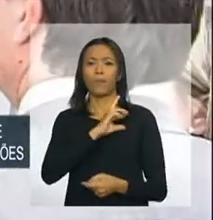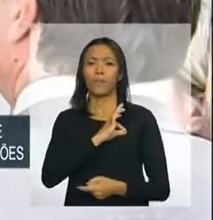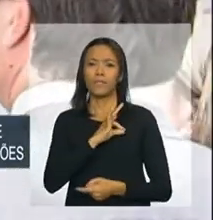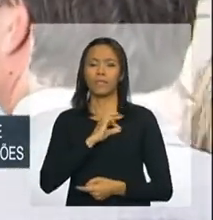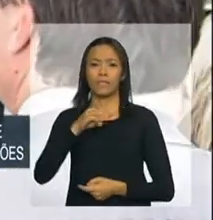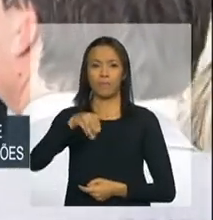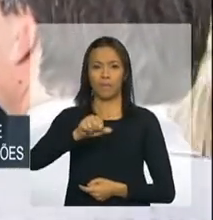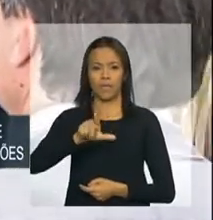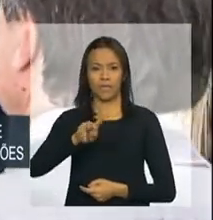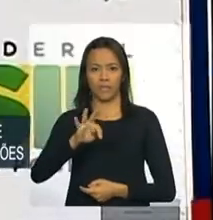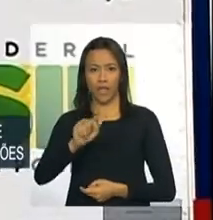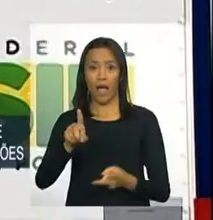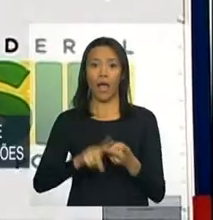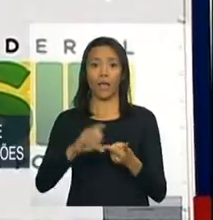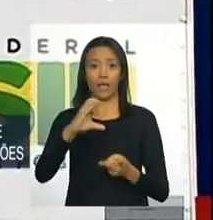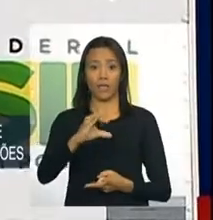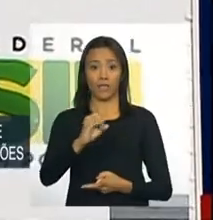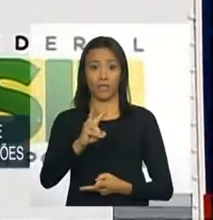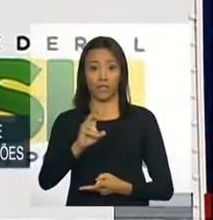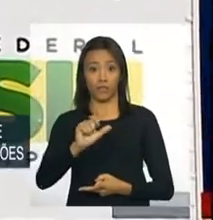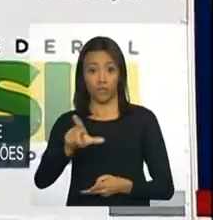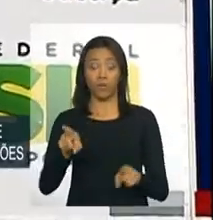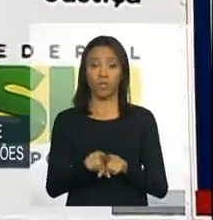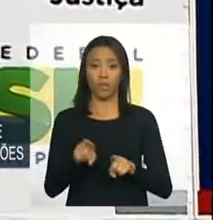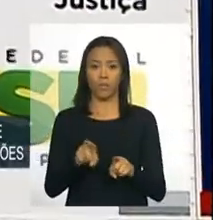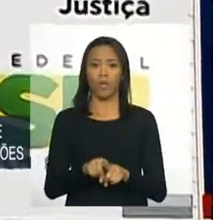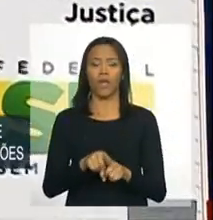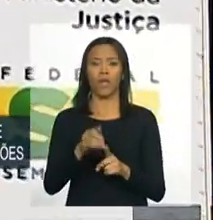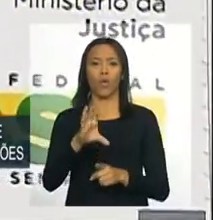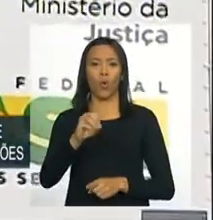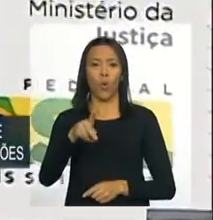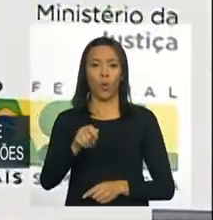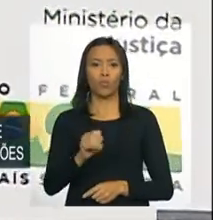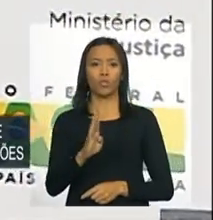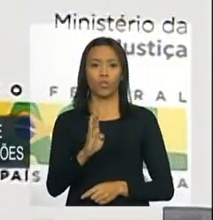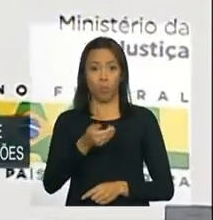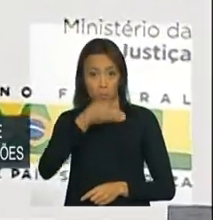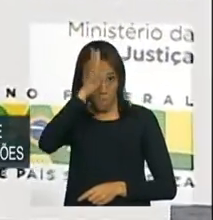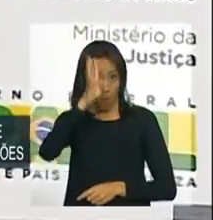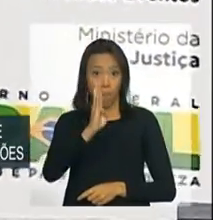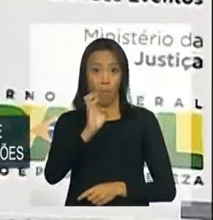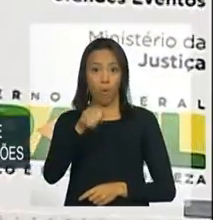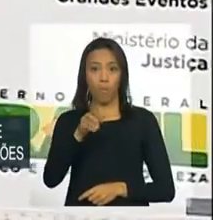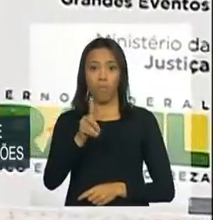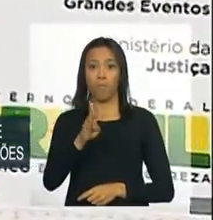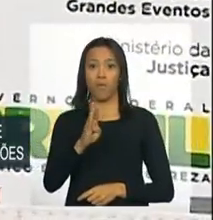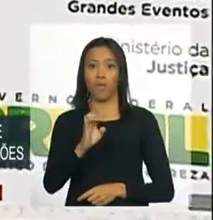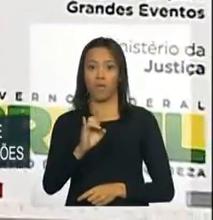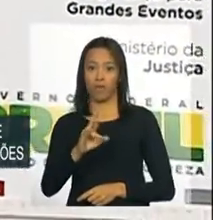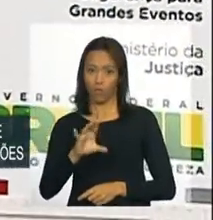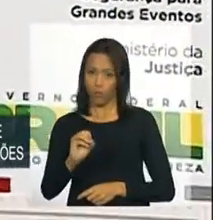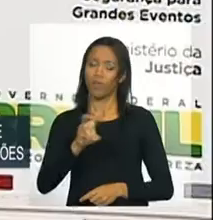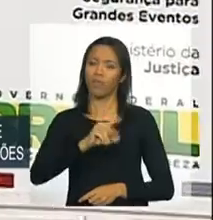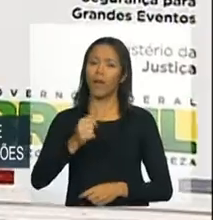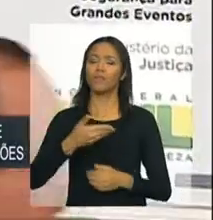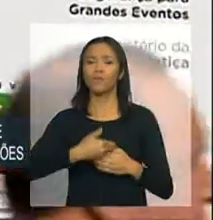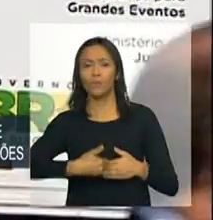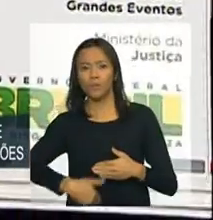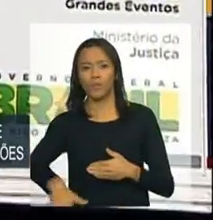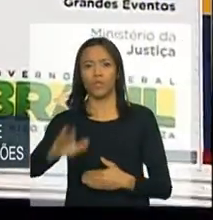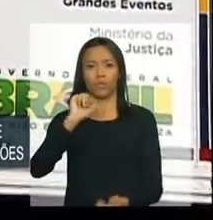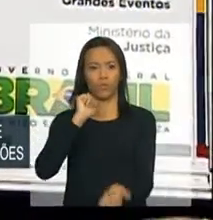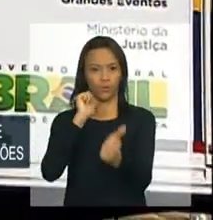Civil corpo de bombeiros para segurança integrada durante os jogos